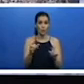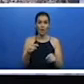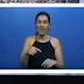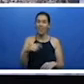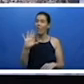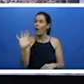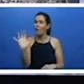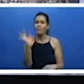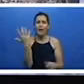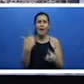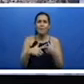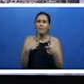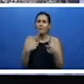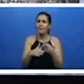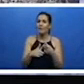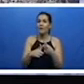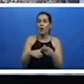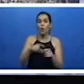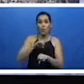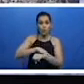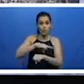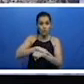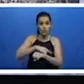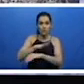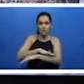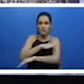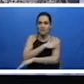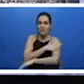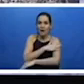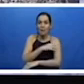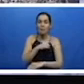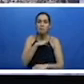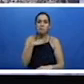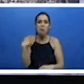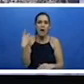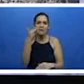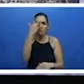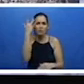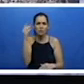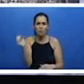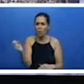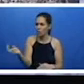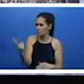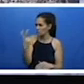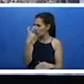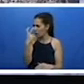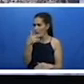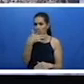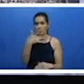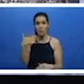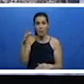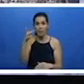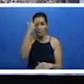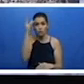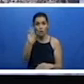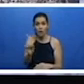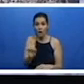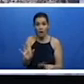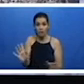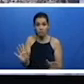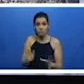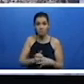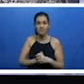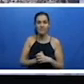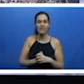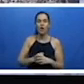a urina do sapo não cega as pessoas, nem mesmo mata as pessoas. O que acontece, não só com o sapo, como